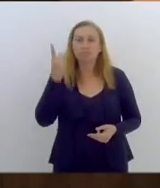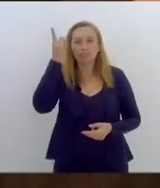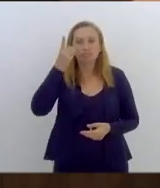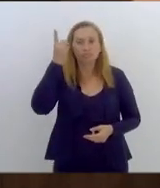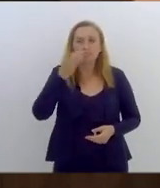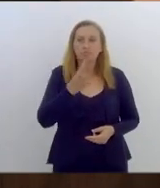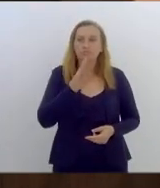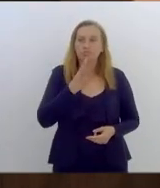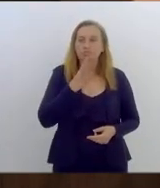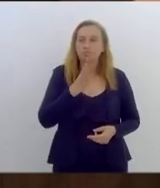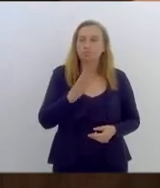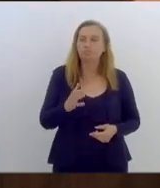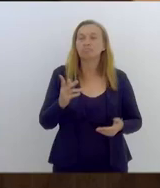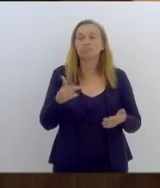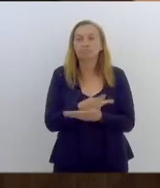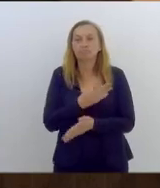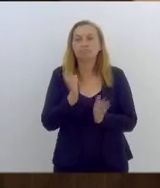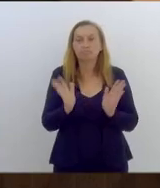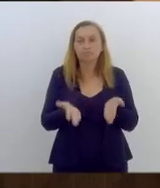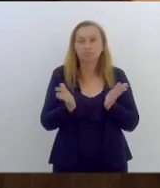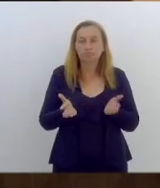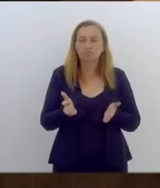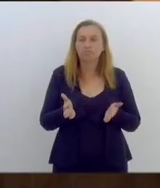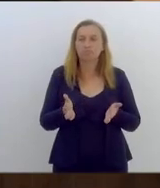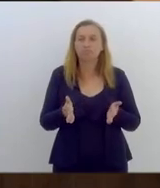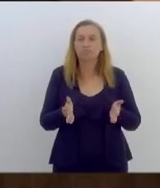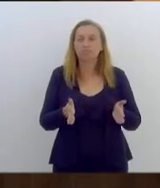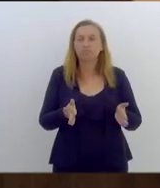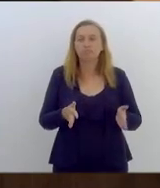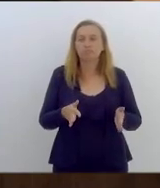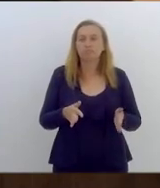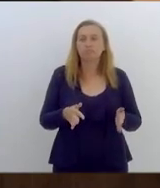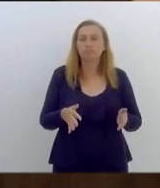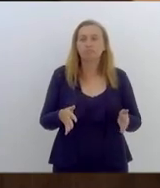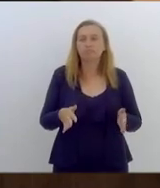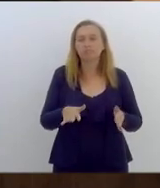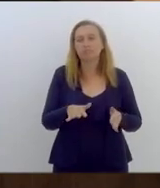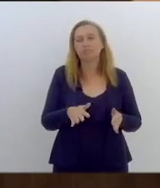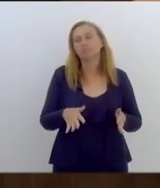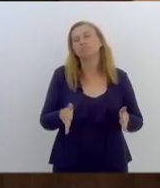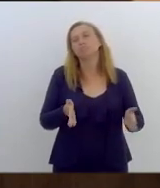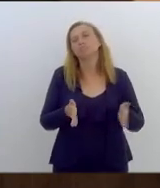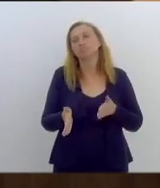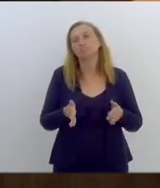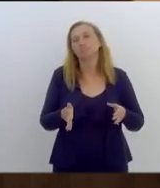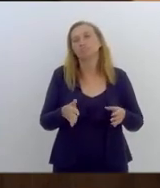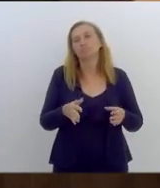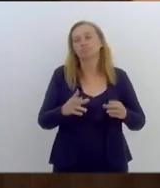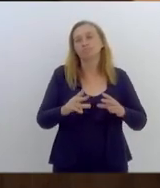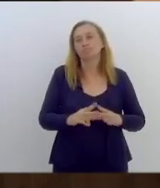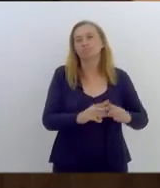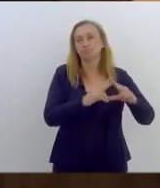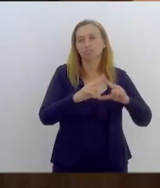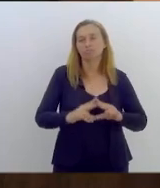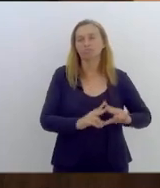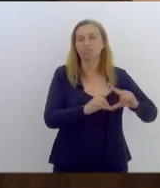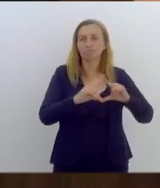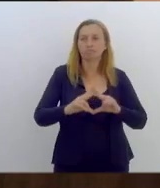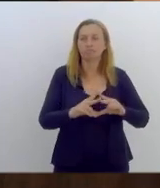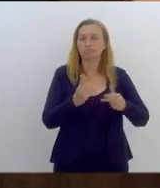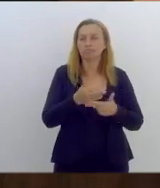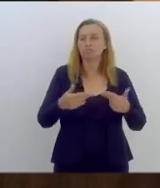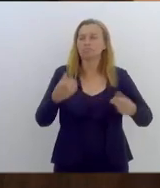conhecer o que está acontecendo hoje no meio da reciclagem. Hoje, as grandes indústrias investem pesado na